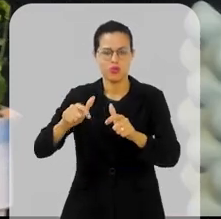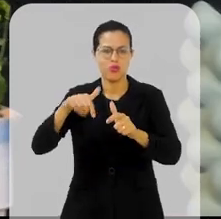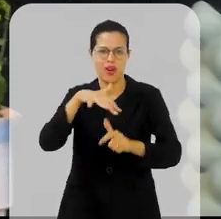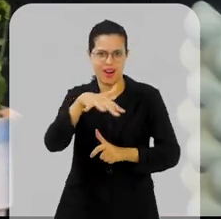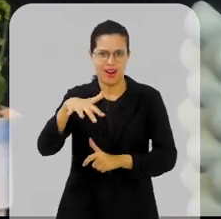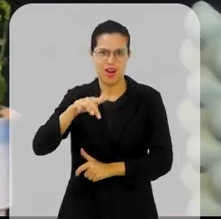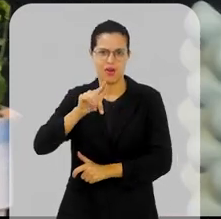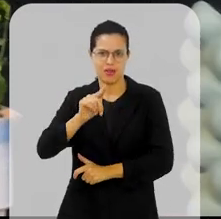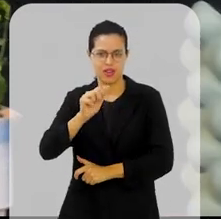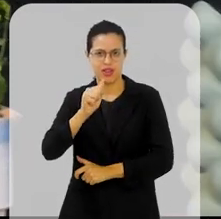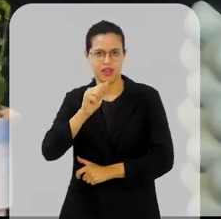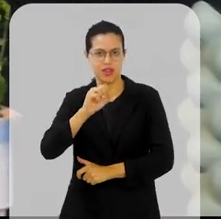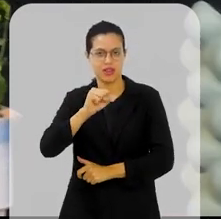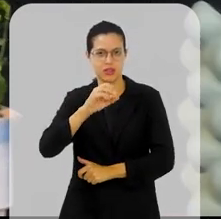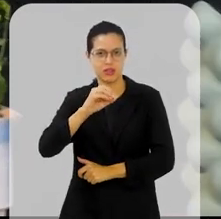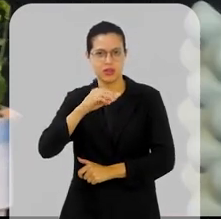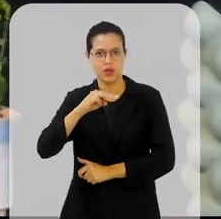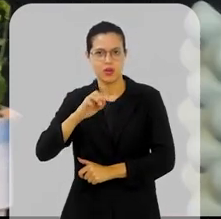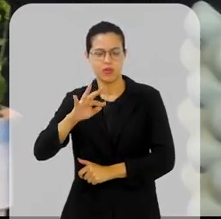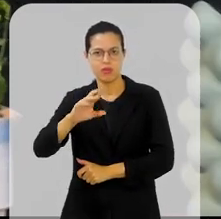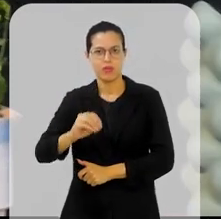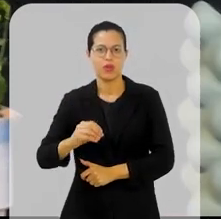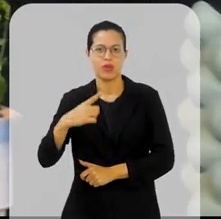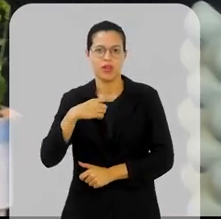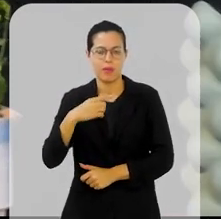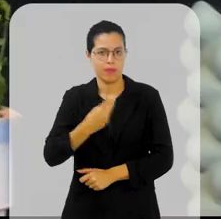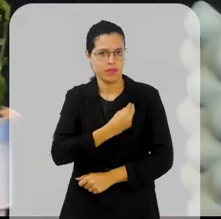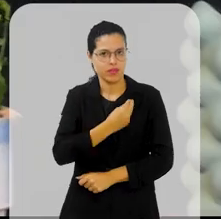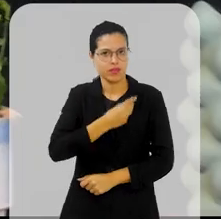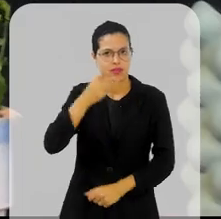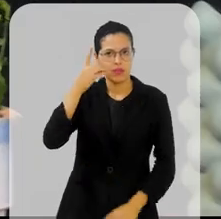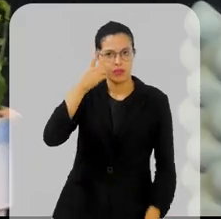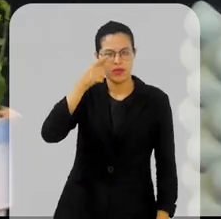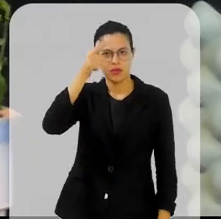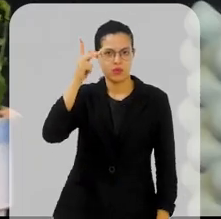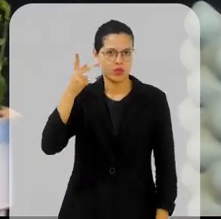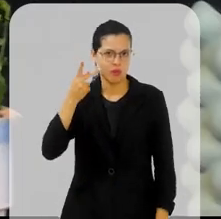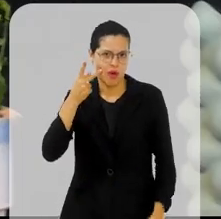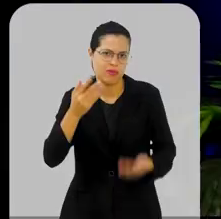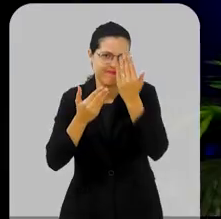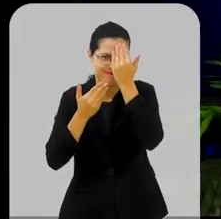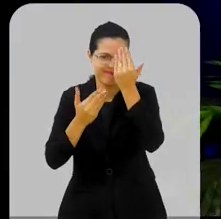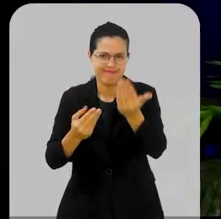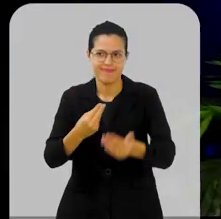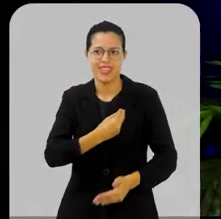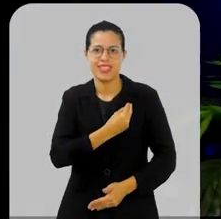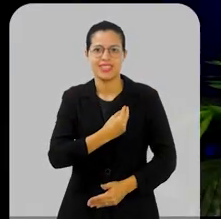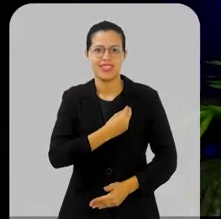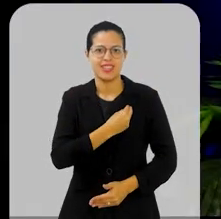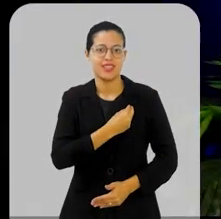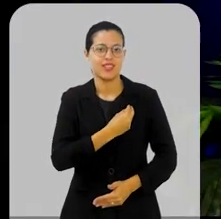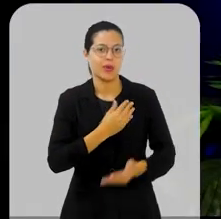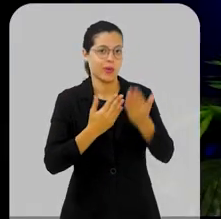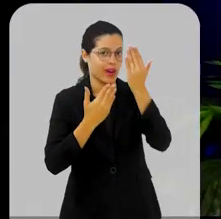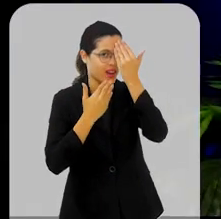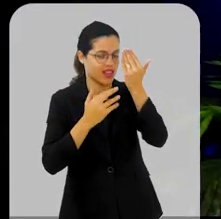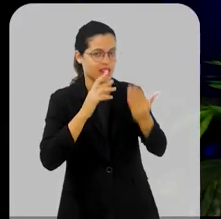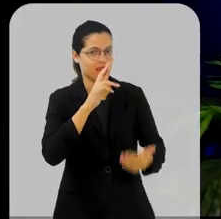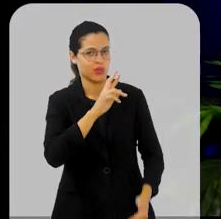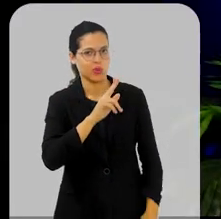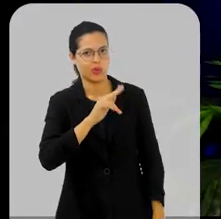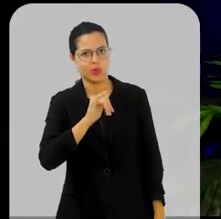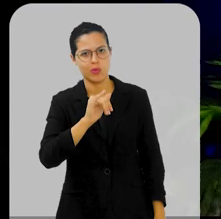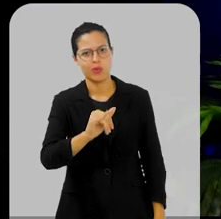do gasômetro. E nós contamos com as presenças do deputado Luiz Paulo. Obrigado, deputado, pela sua presença. Eu que agradeço,